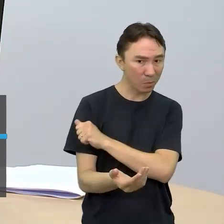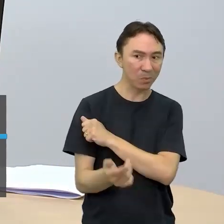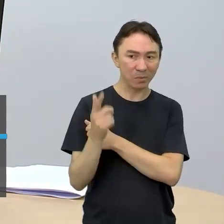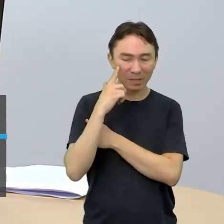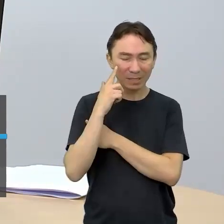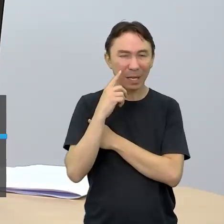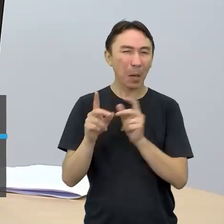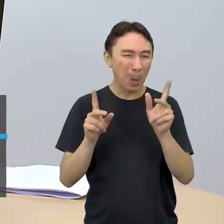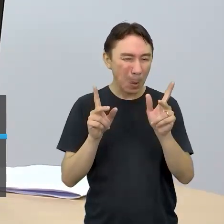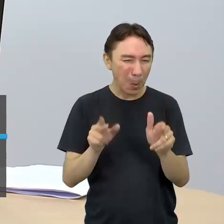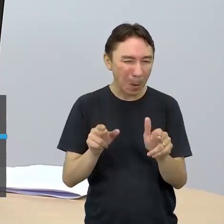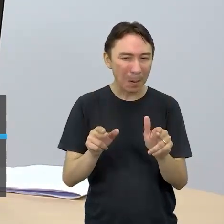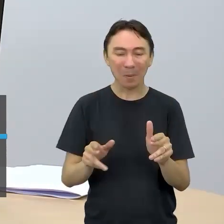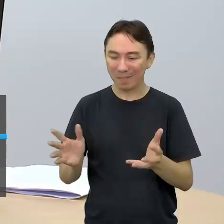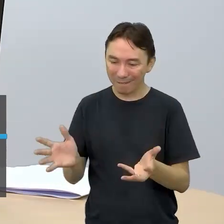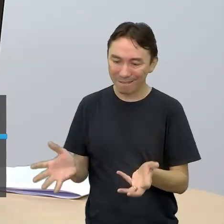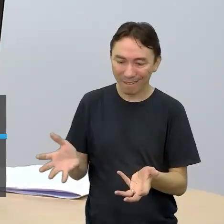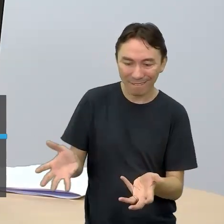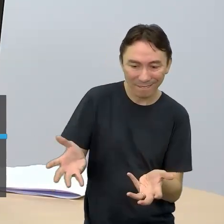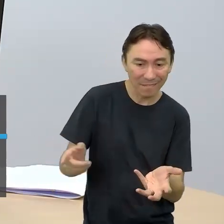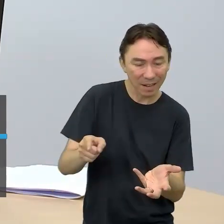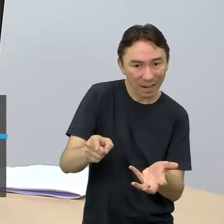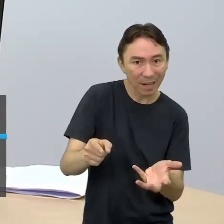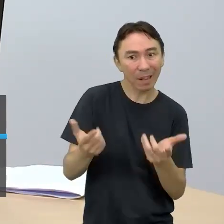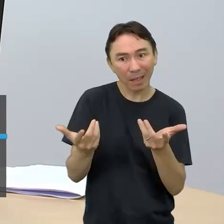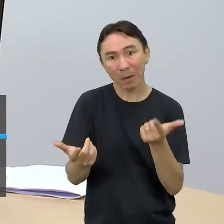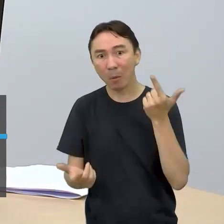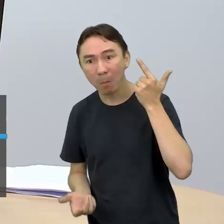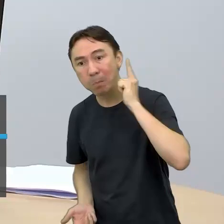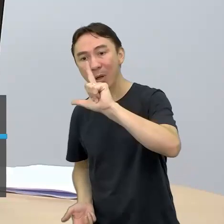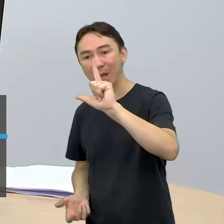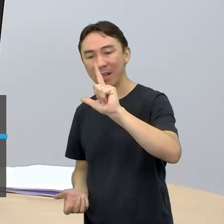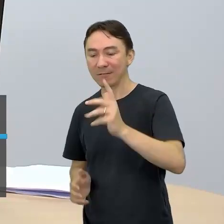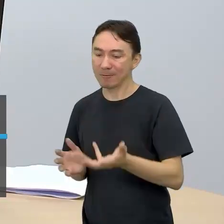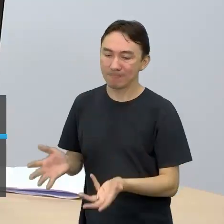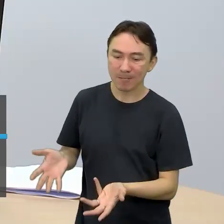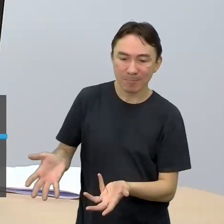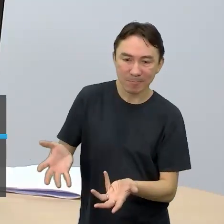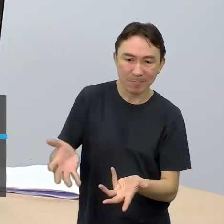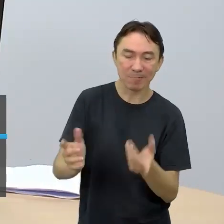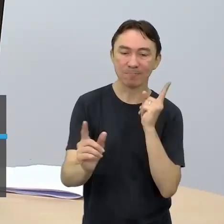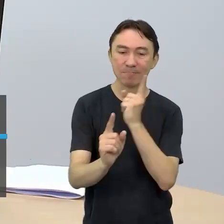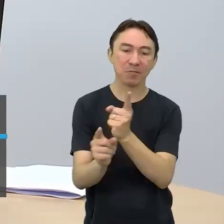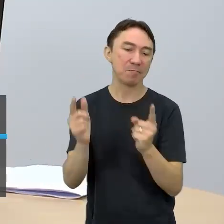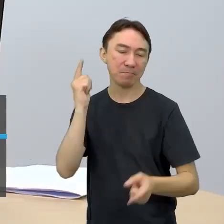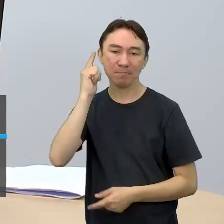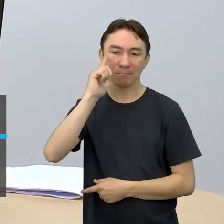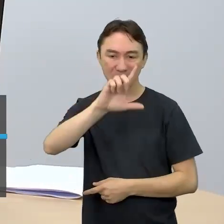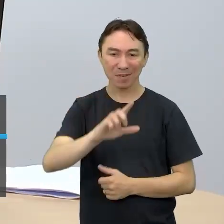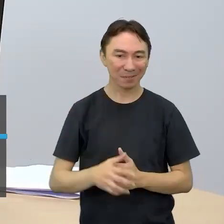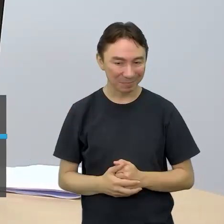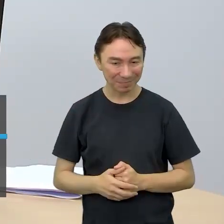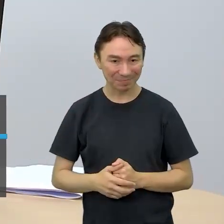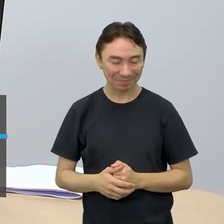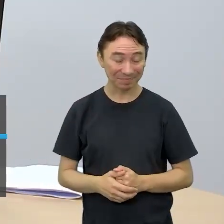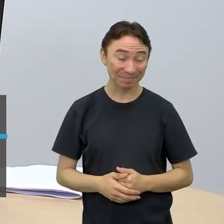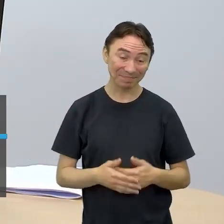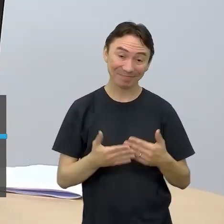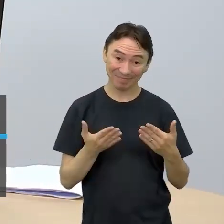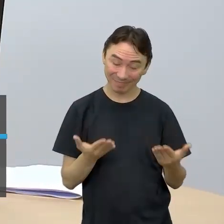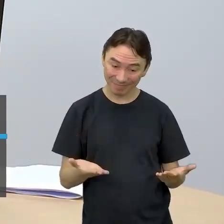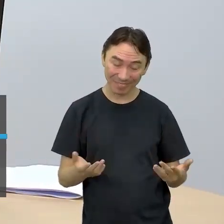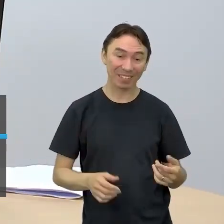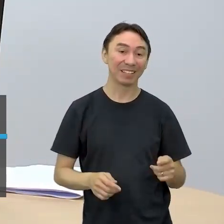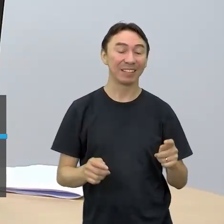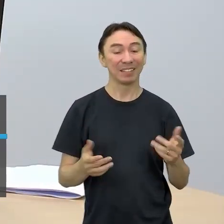eles precisam alcançar nesse momento, certo? Então, personaliza o